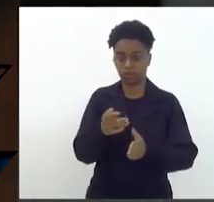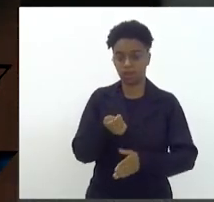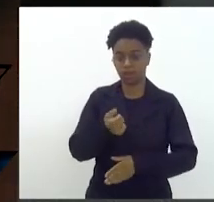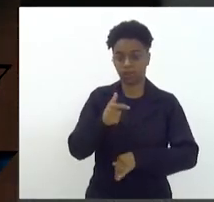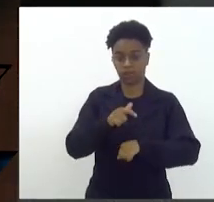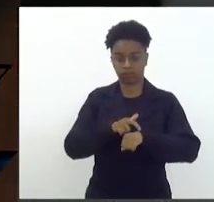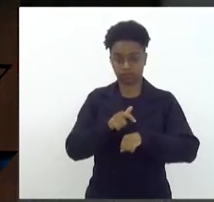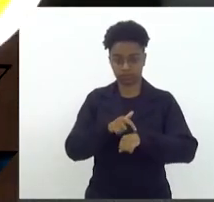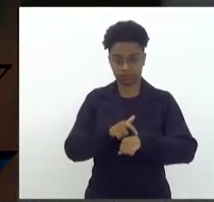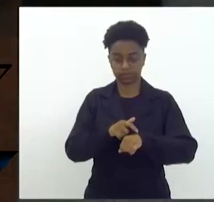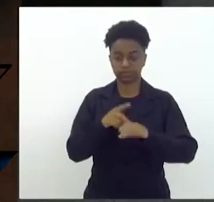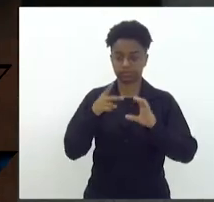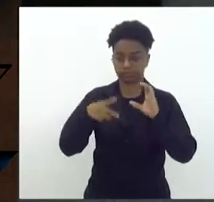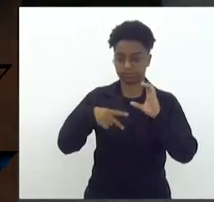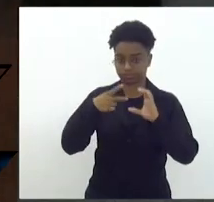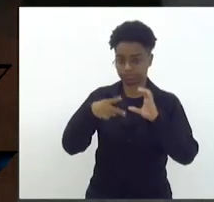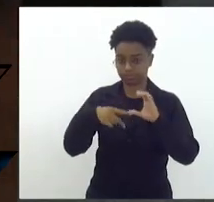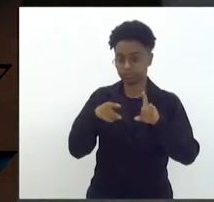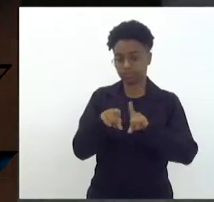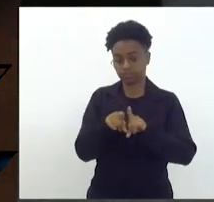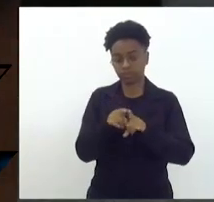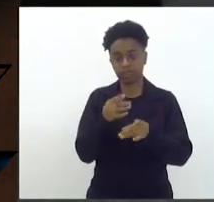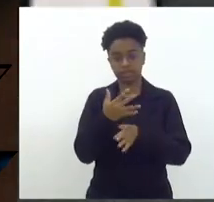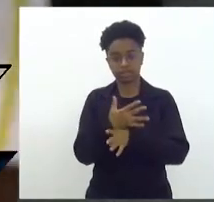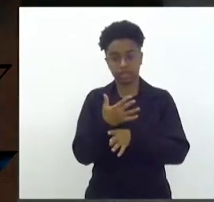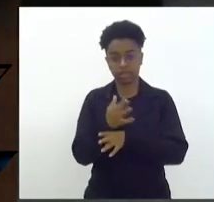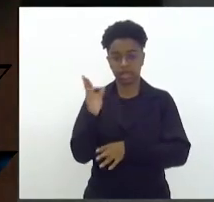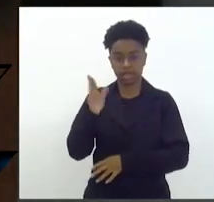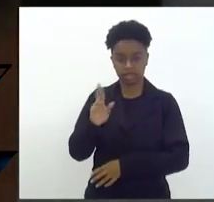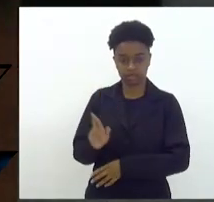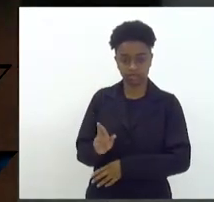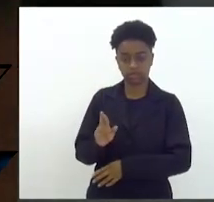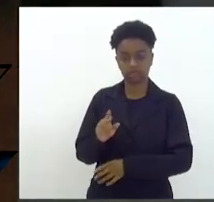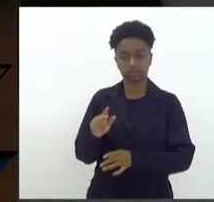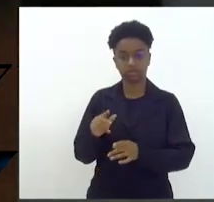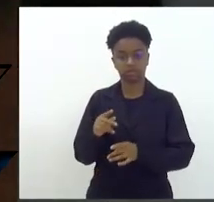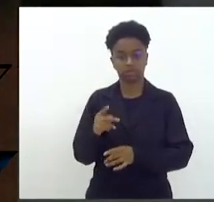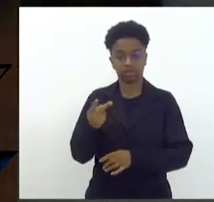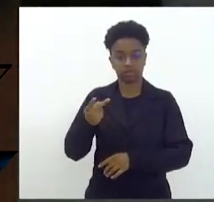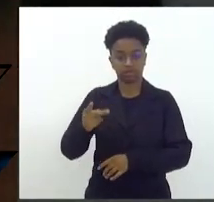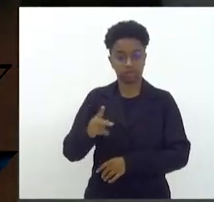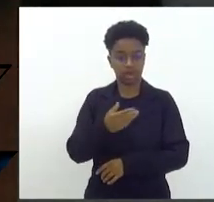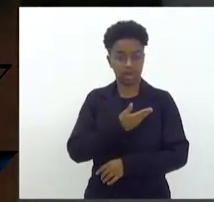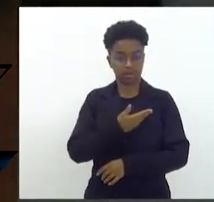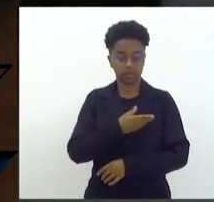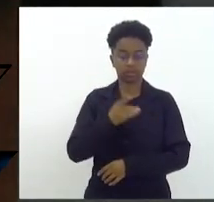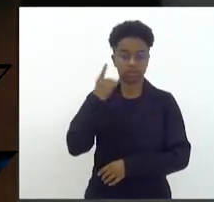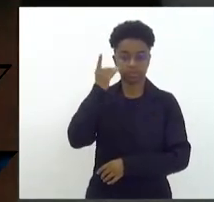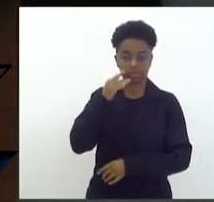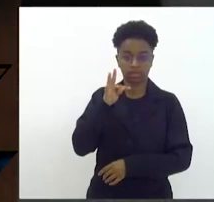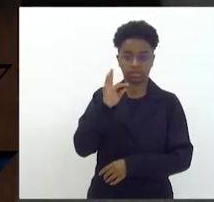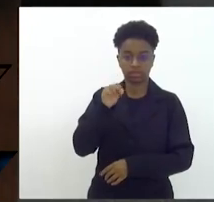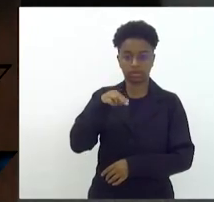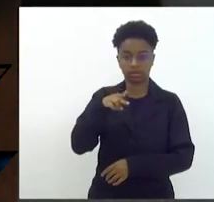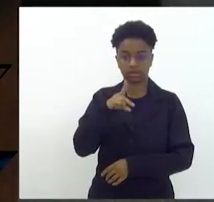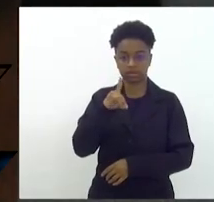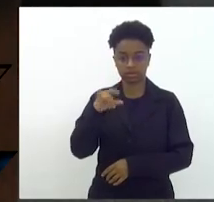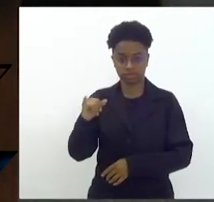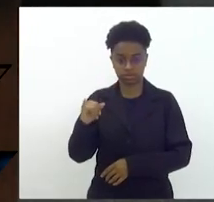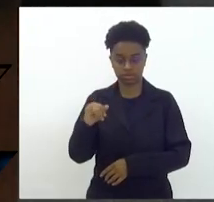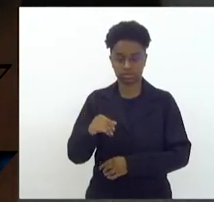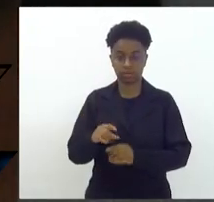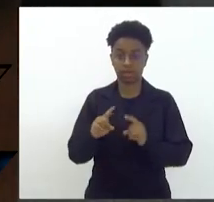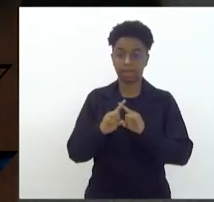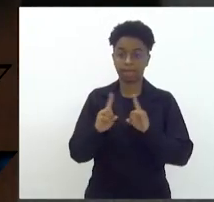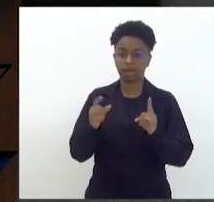dos Vereadores já tive na cidade de Resende do nosso amigo deputado aqui Tandy Presidente